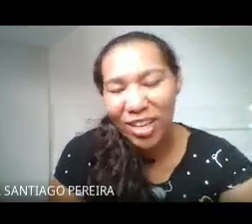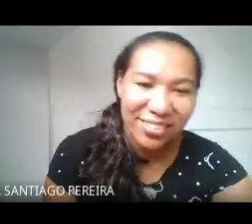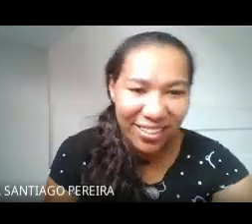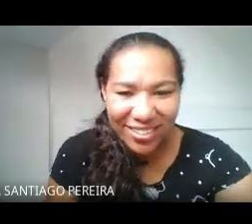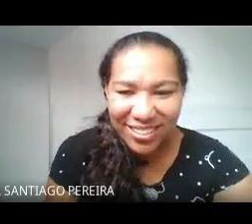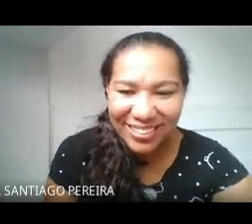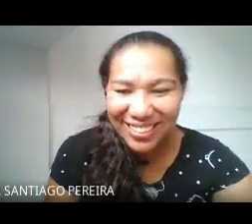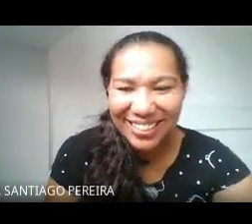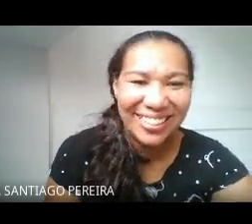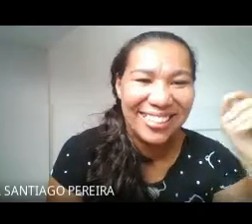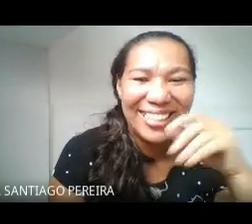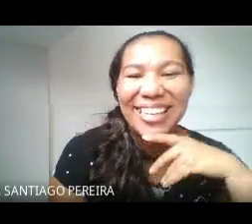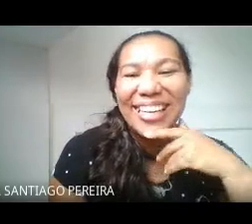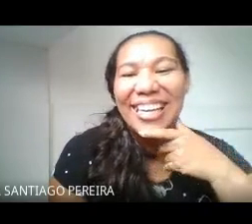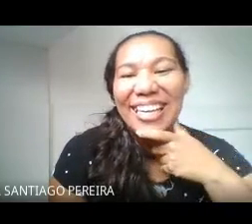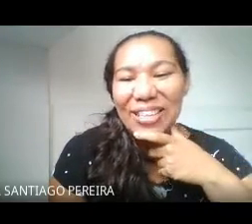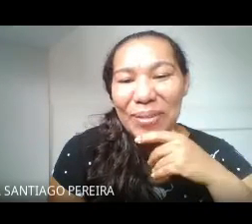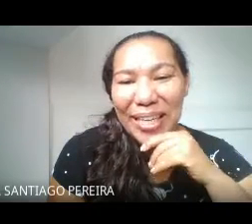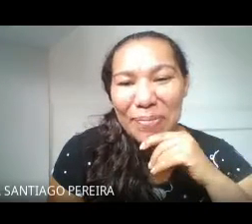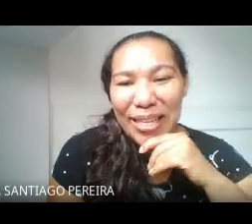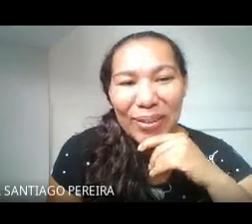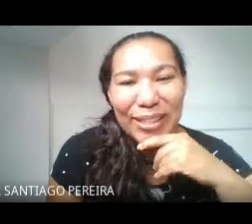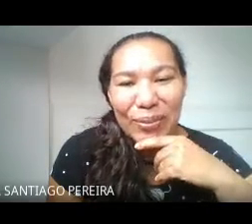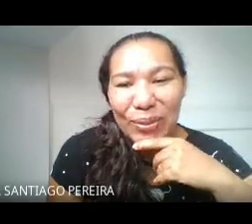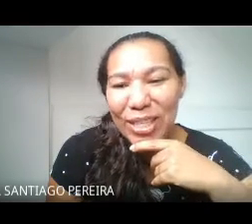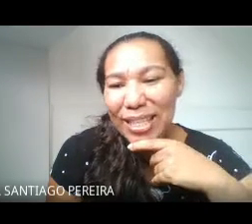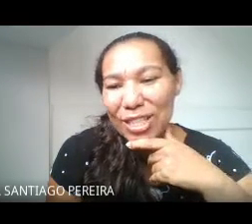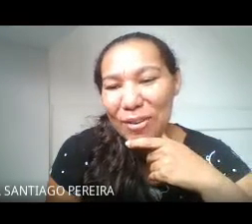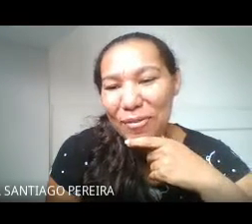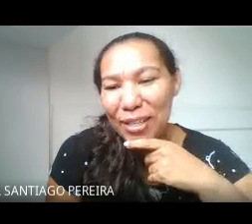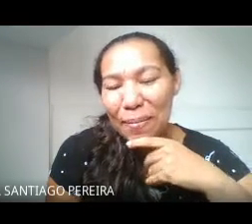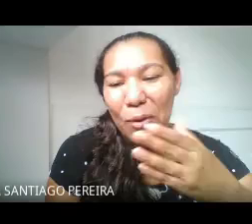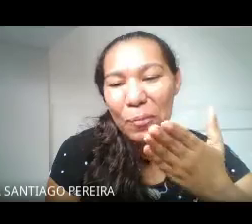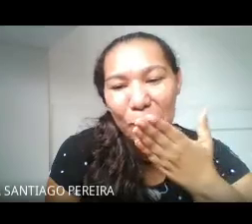com certeza. E obrigada pela aula de hoje. Até